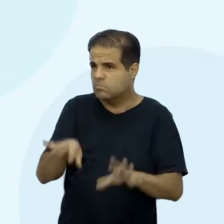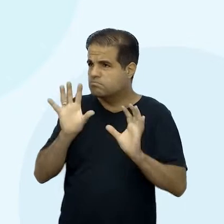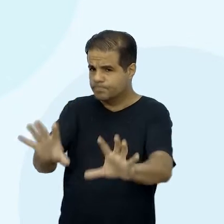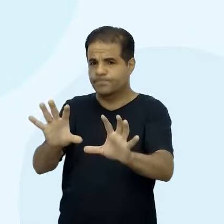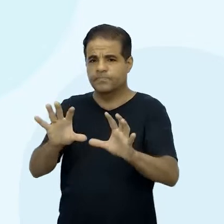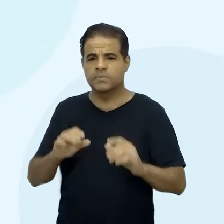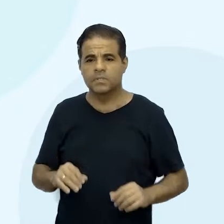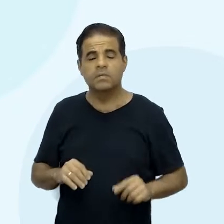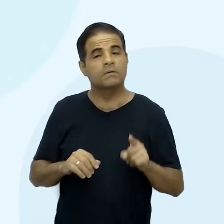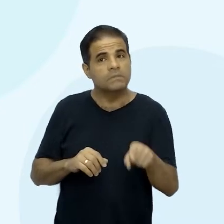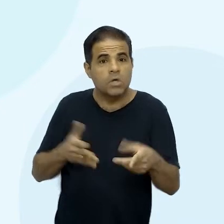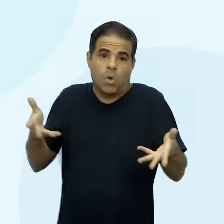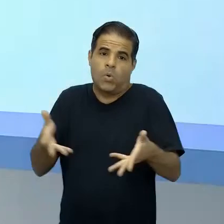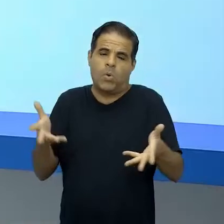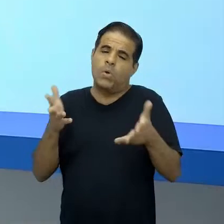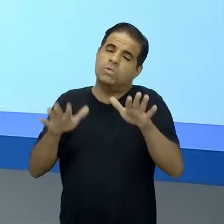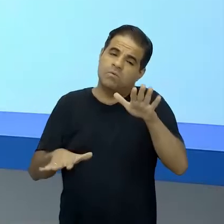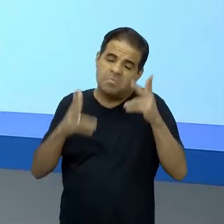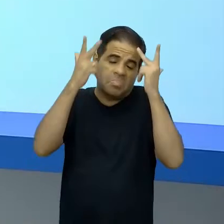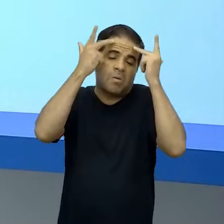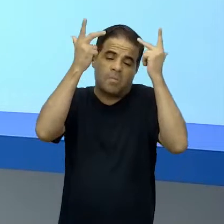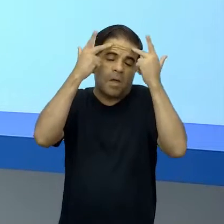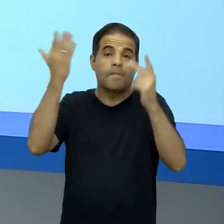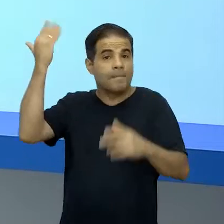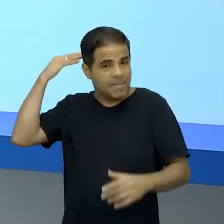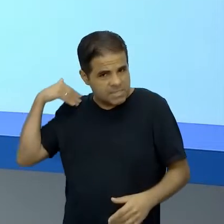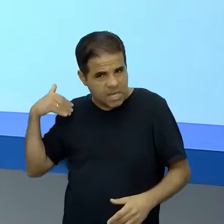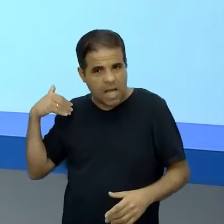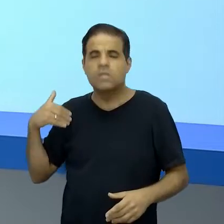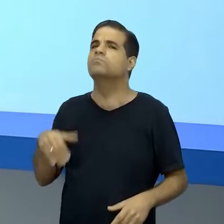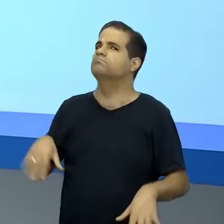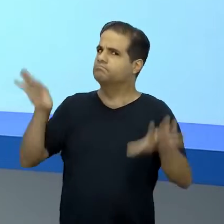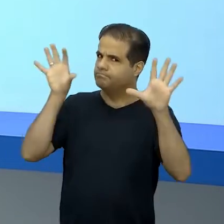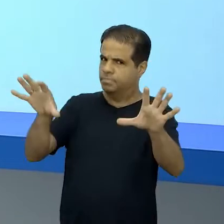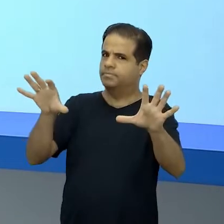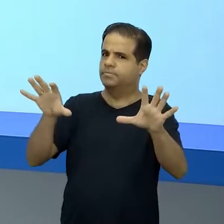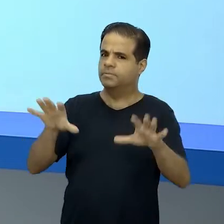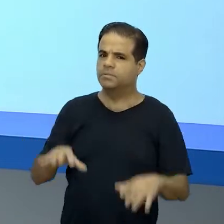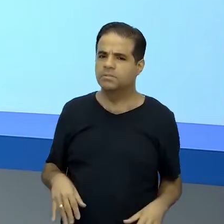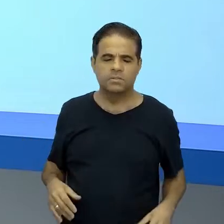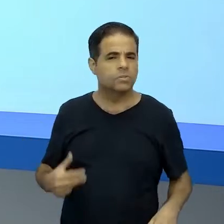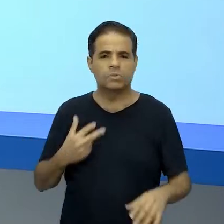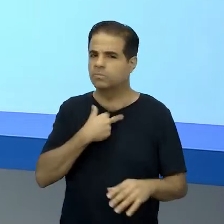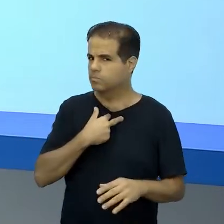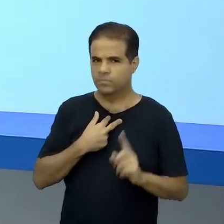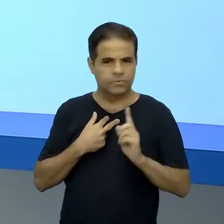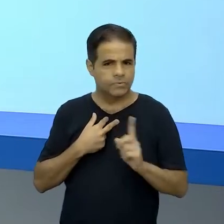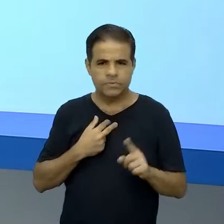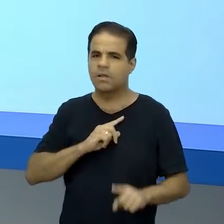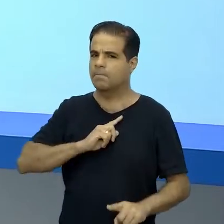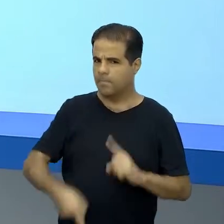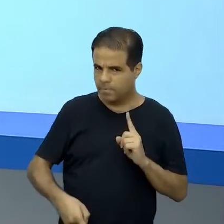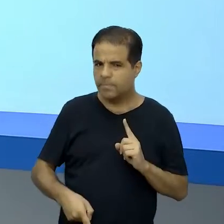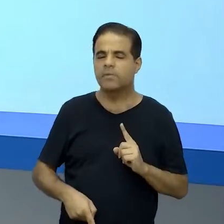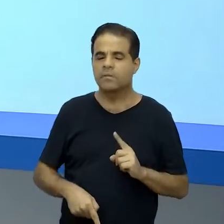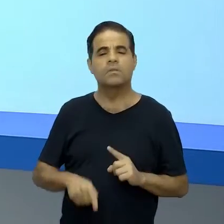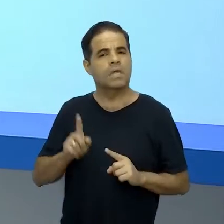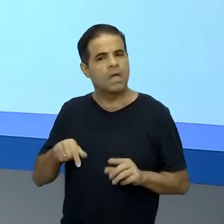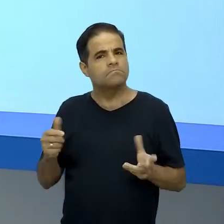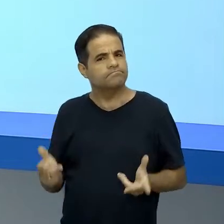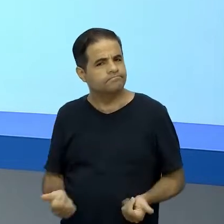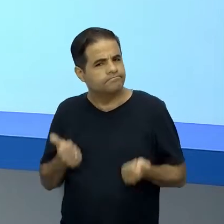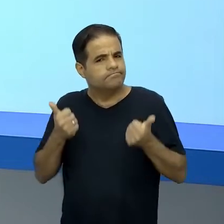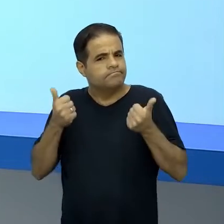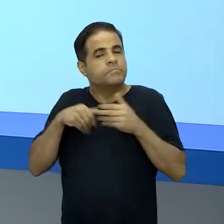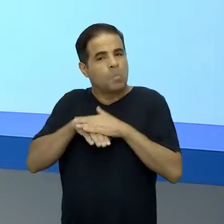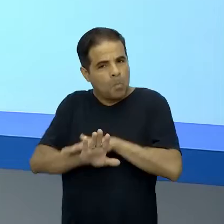tanto. De repente, se ele fizesse hoje, talvez não chocasse tanto, né? Mas naquela época chocava, e foi um artista sensacional, turma, que temos